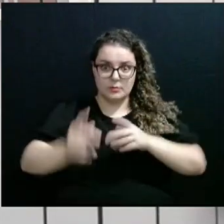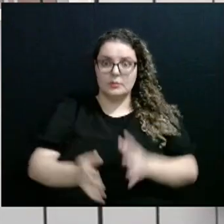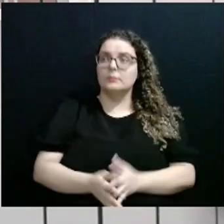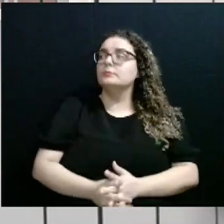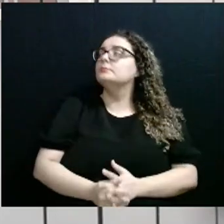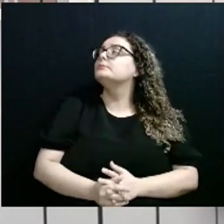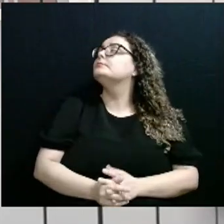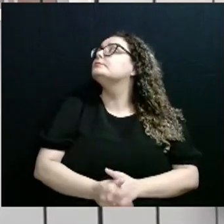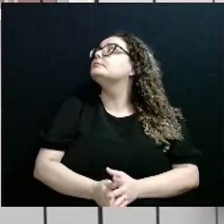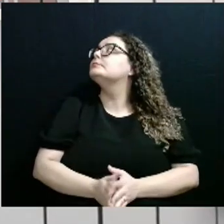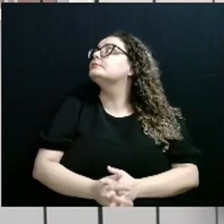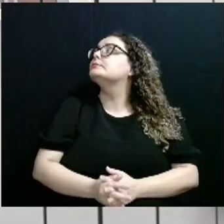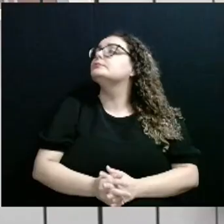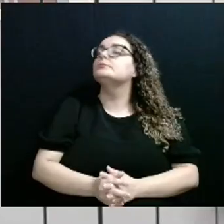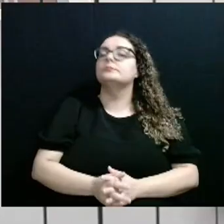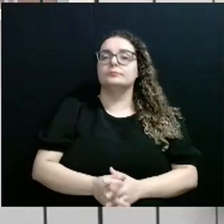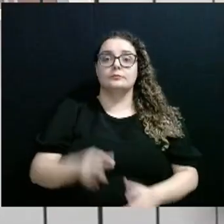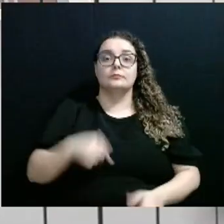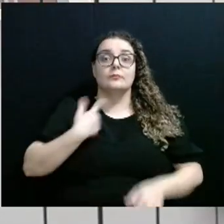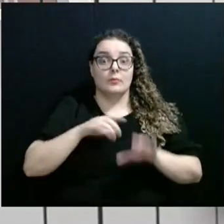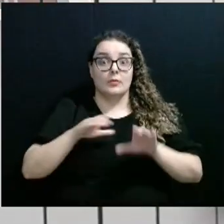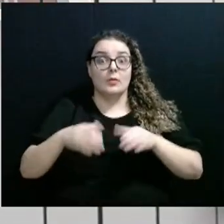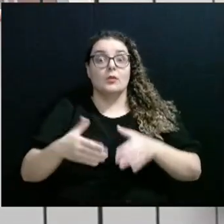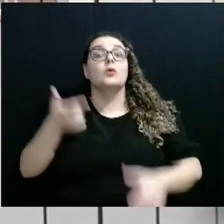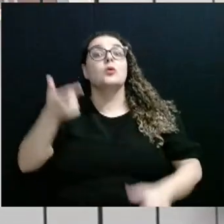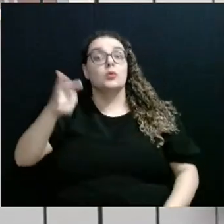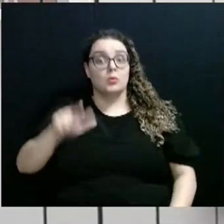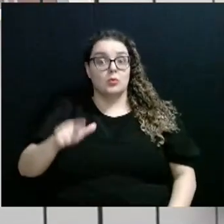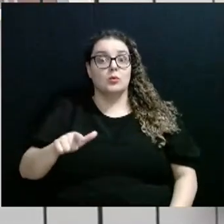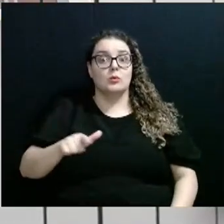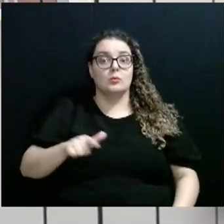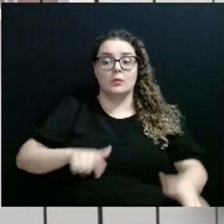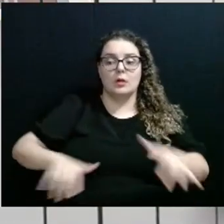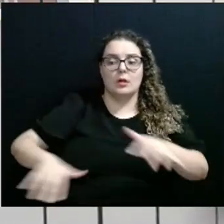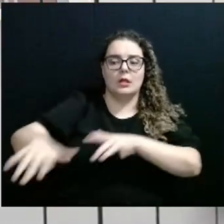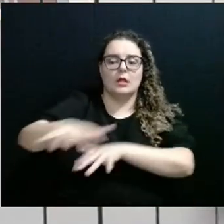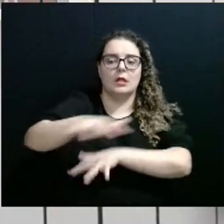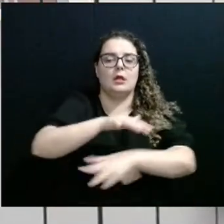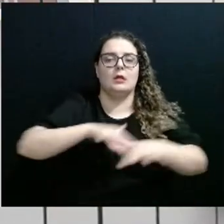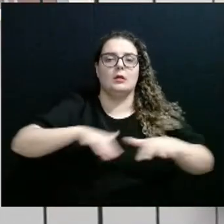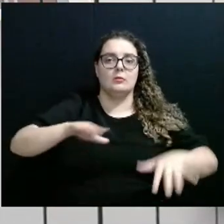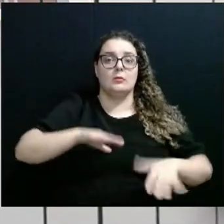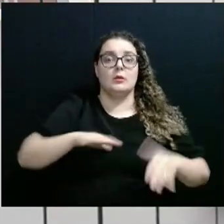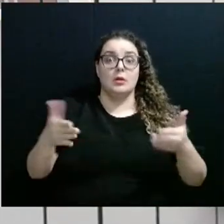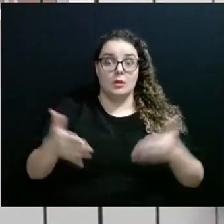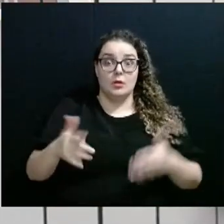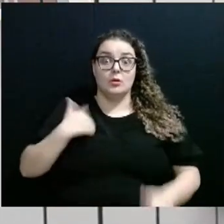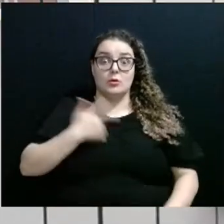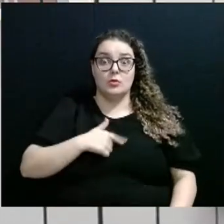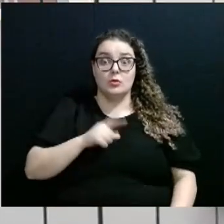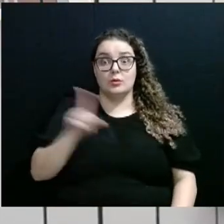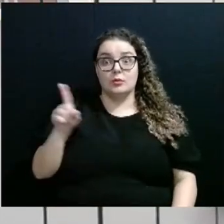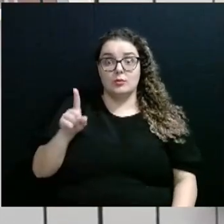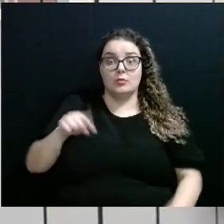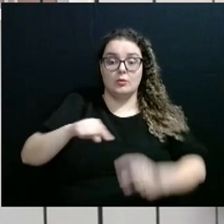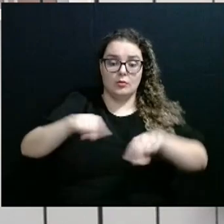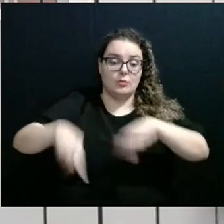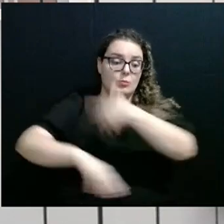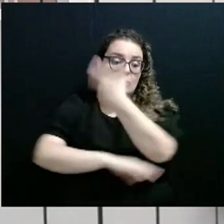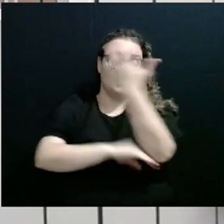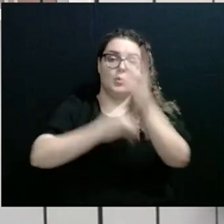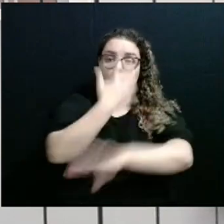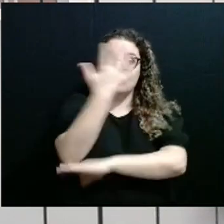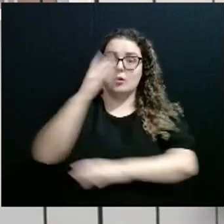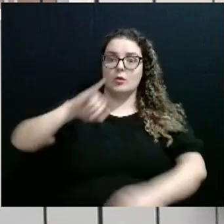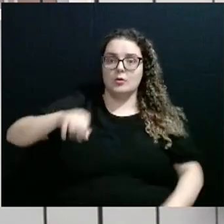A nossa equipe continua circulando pela cidade. Agora nós vamos até o Bosque do Jequitibás, que é aqui perto da